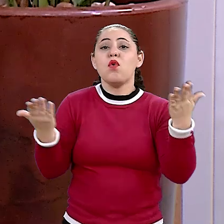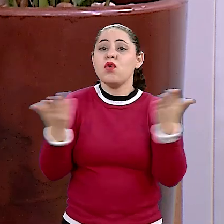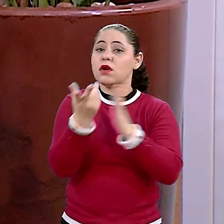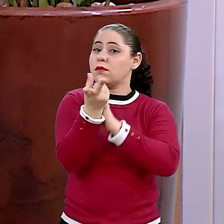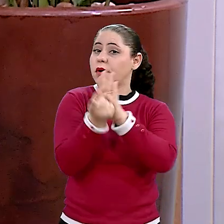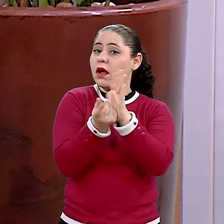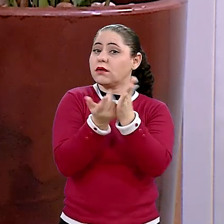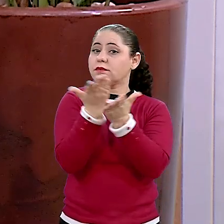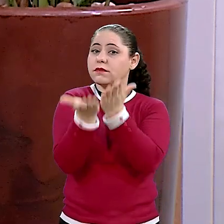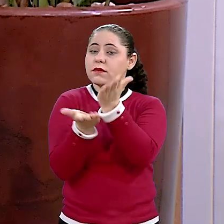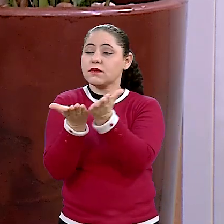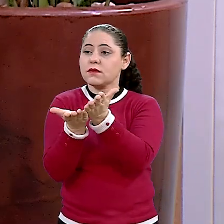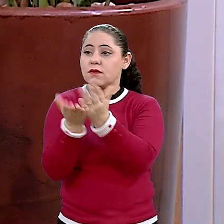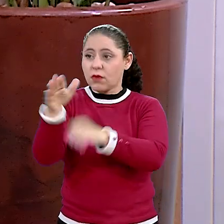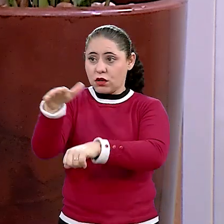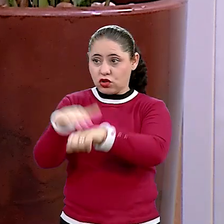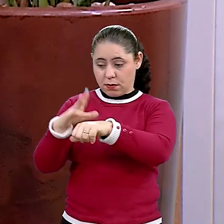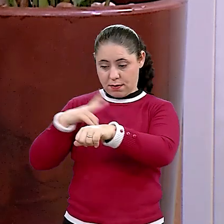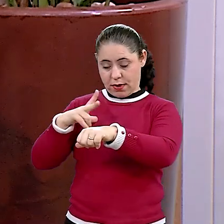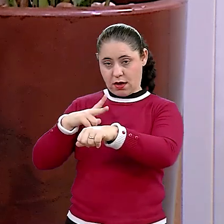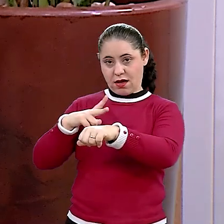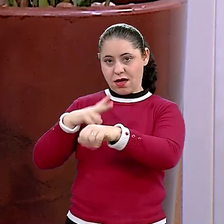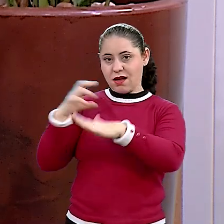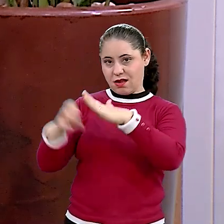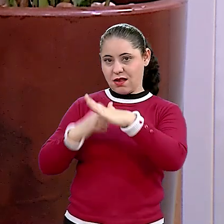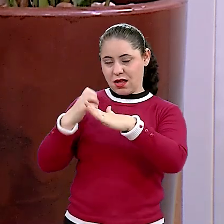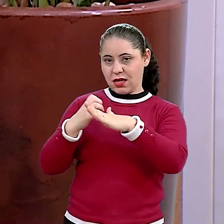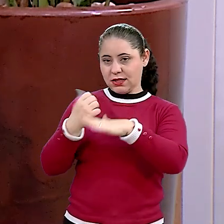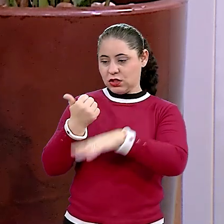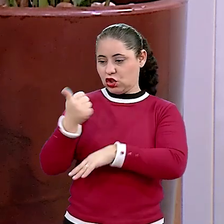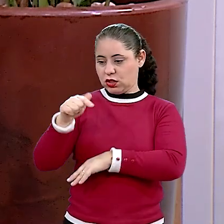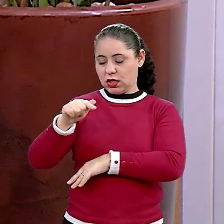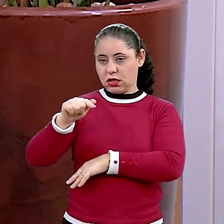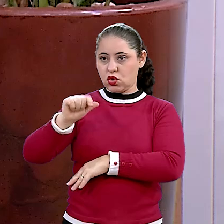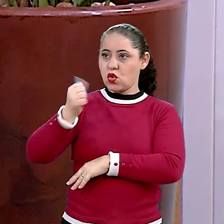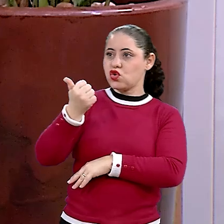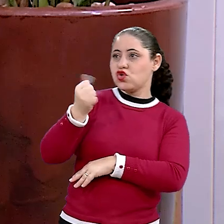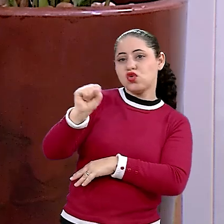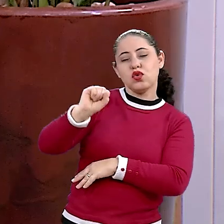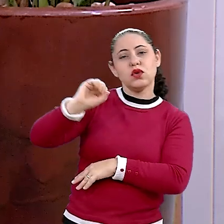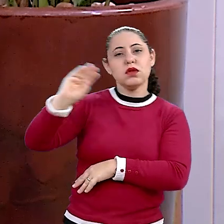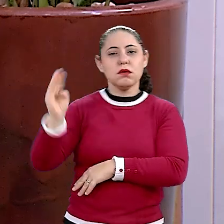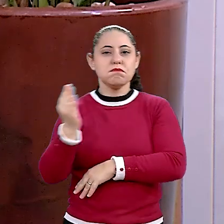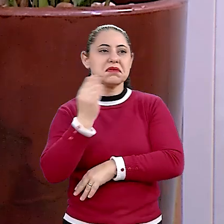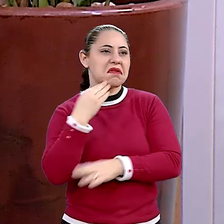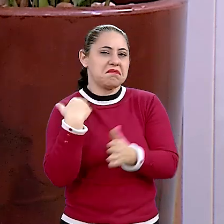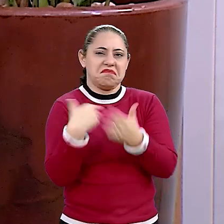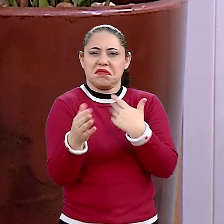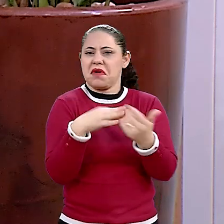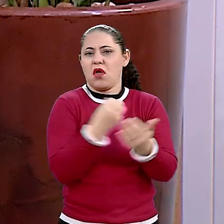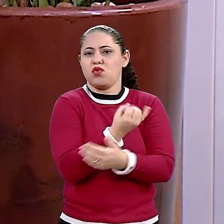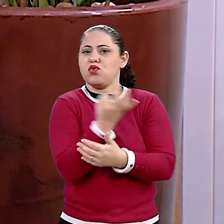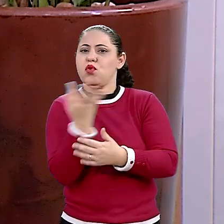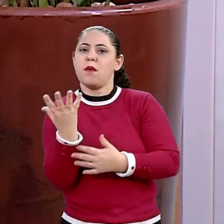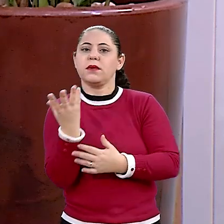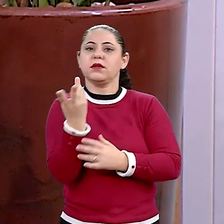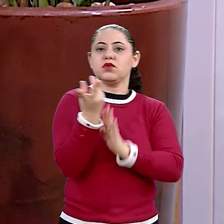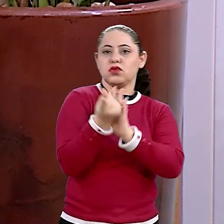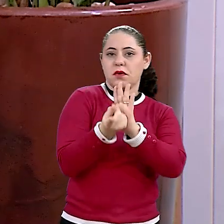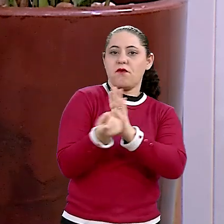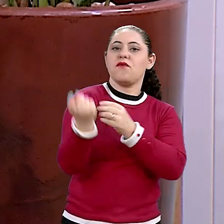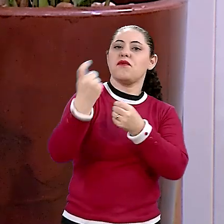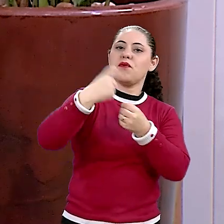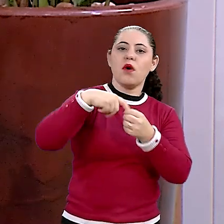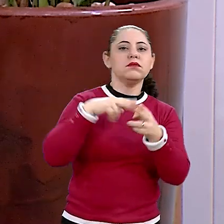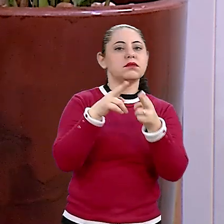licitação hoje para chamar um concessionário privado para colocar 17 ou 18 bilhões, ou qualquer que seja o número, para